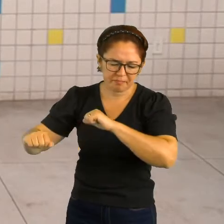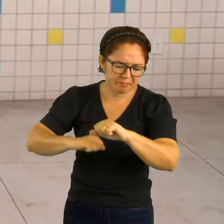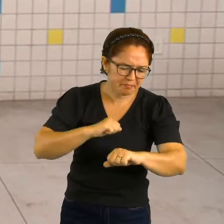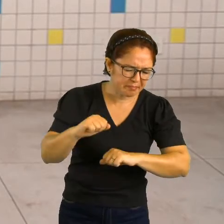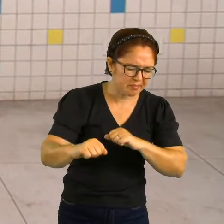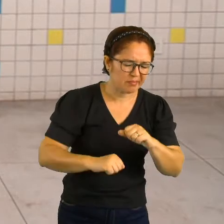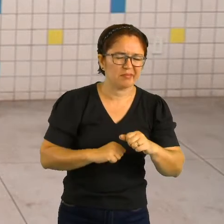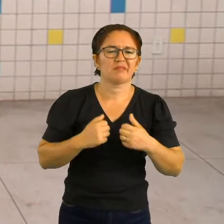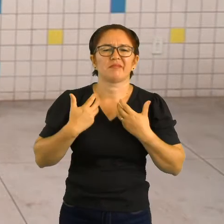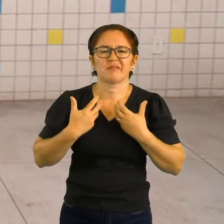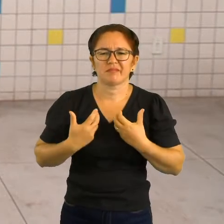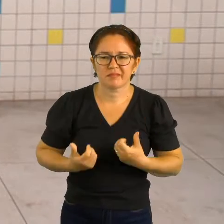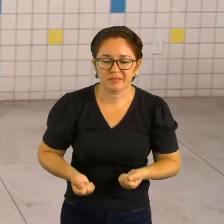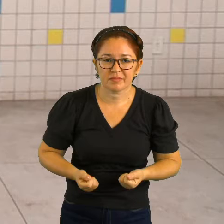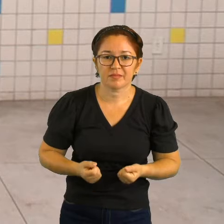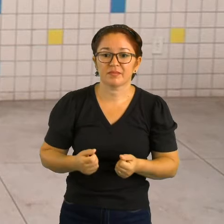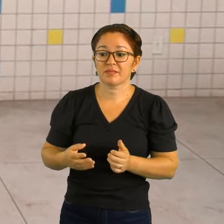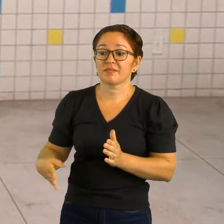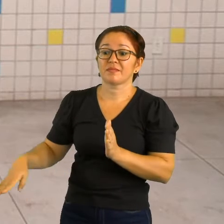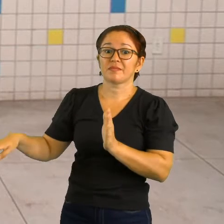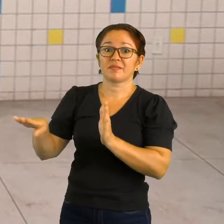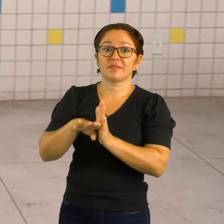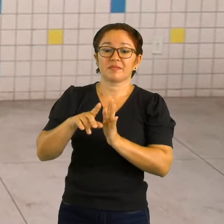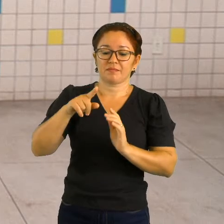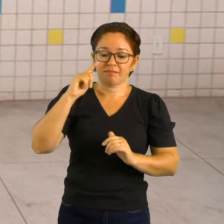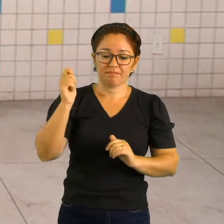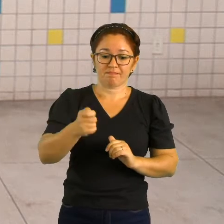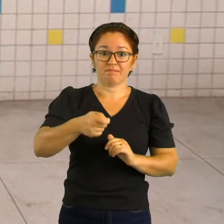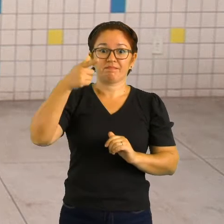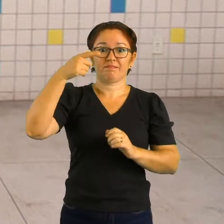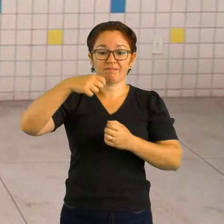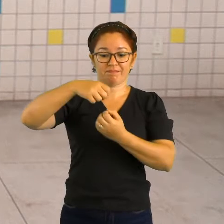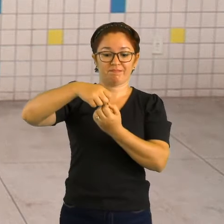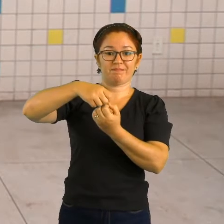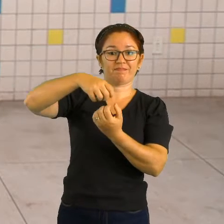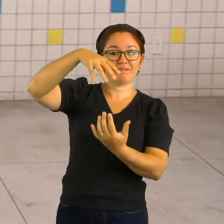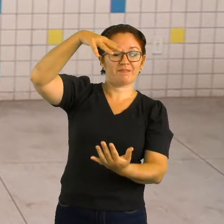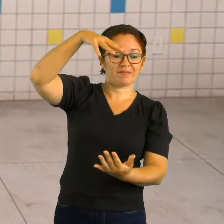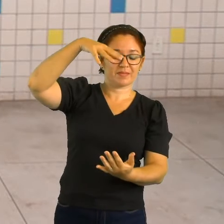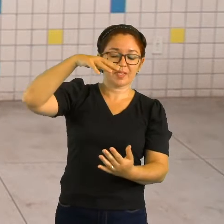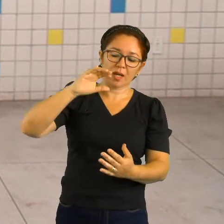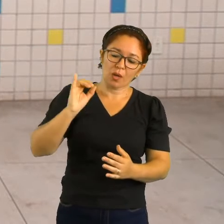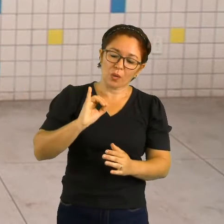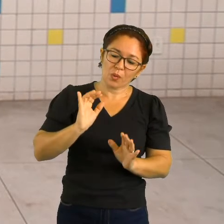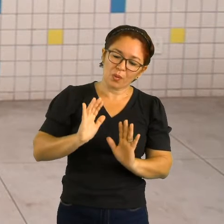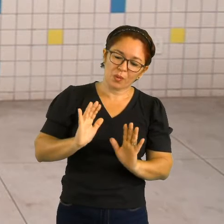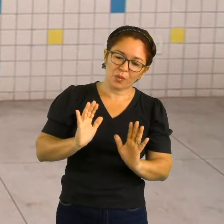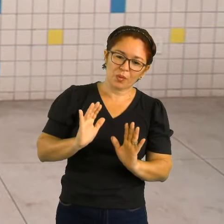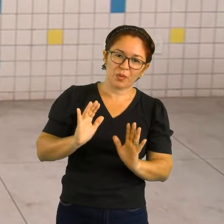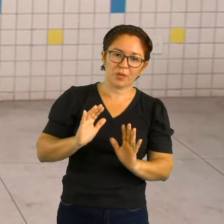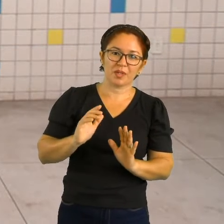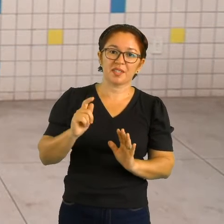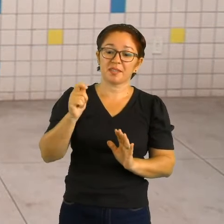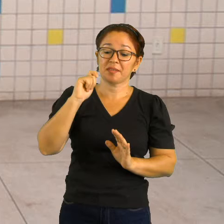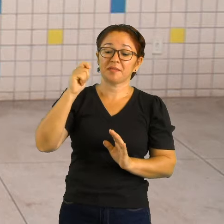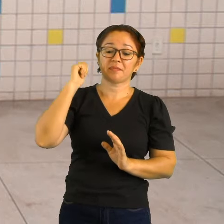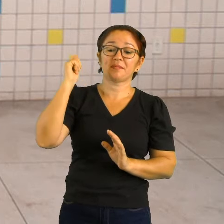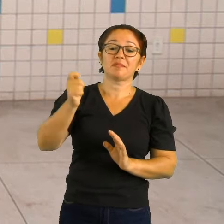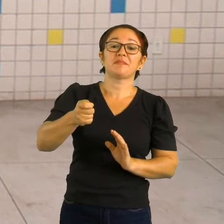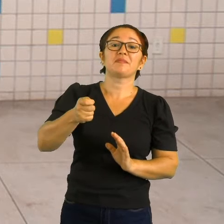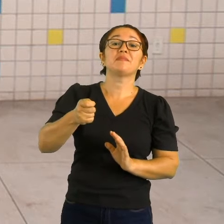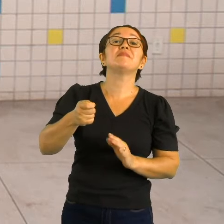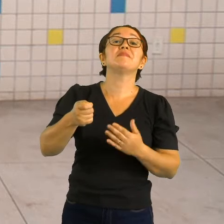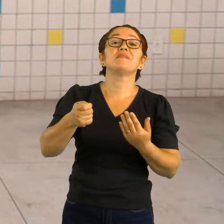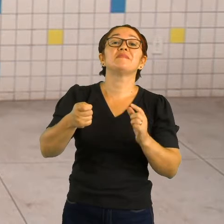de repente, a fada madrinha aparece com a Cinderela, e com a sua varinha de condão, ela